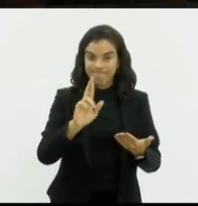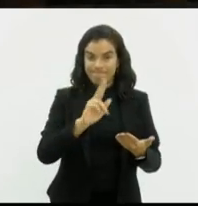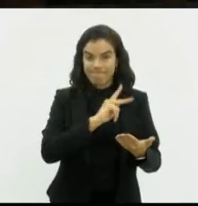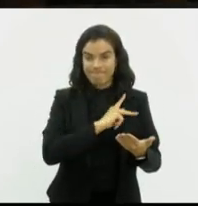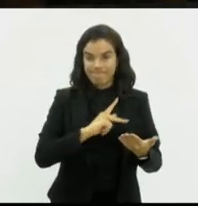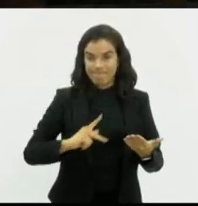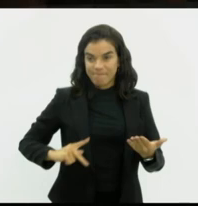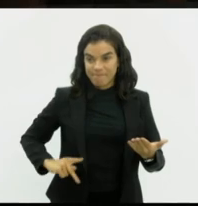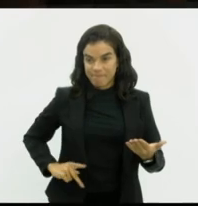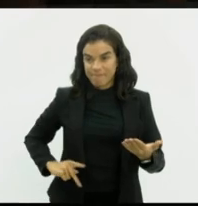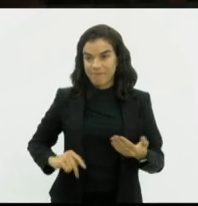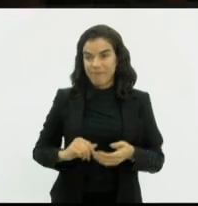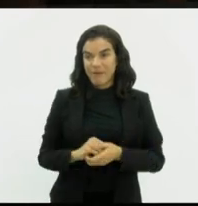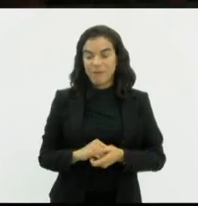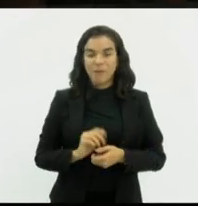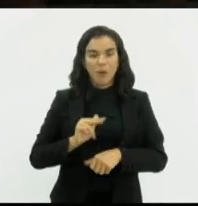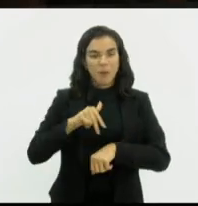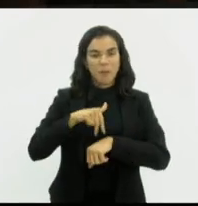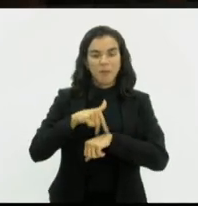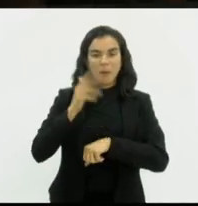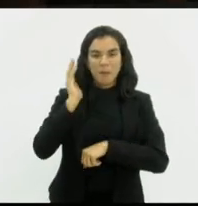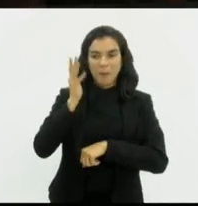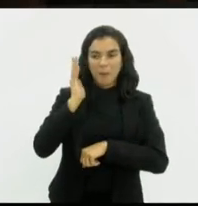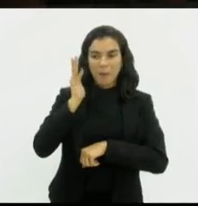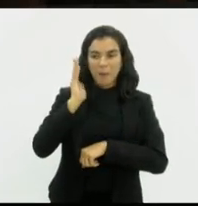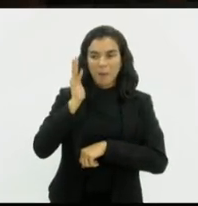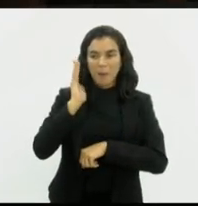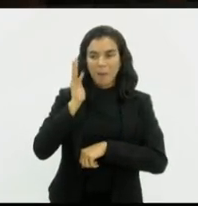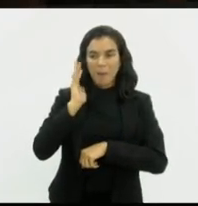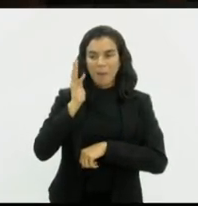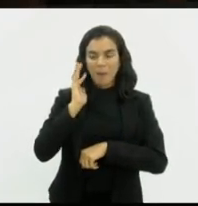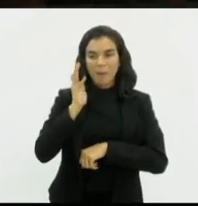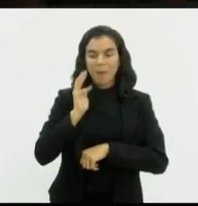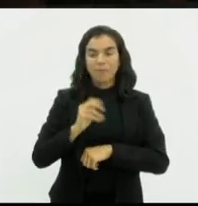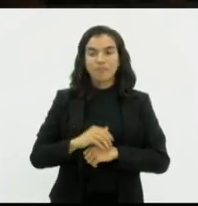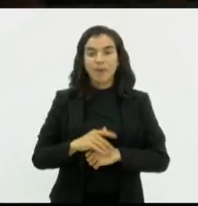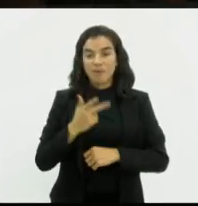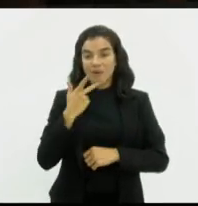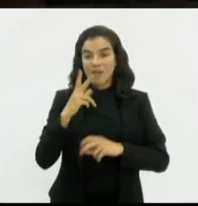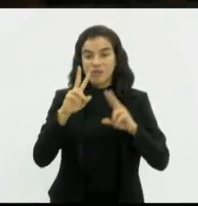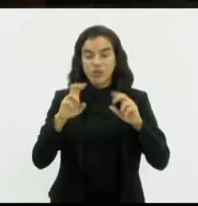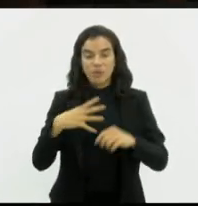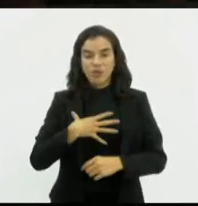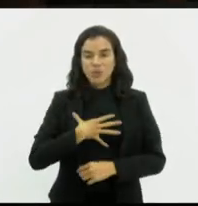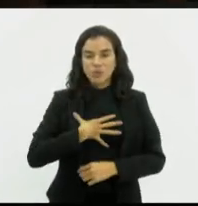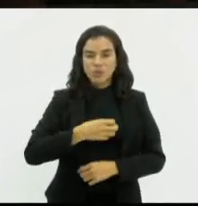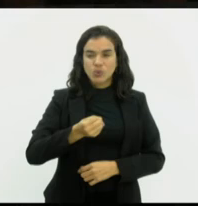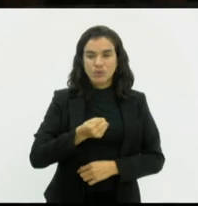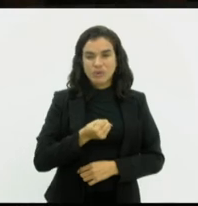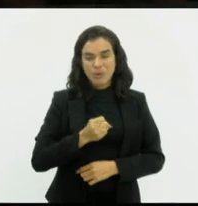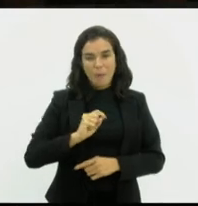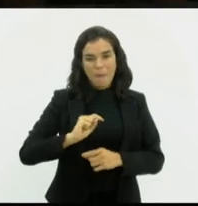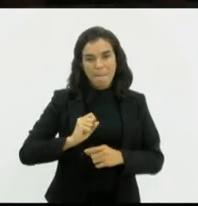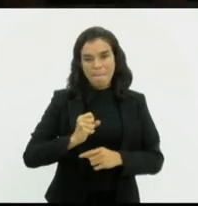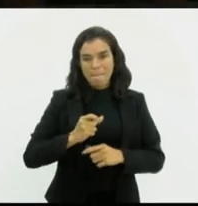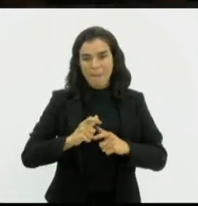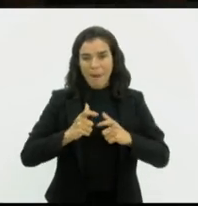eu acabei vindo ocupar a tribuna para falar justamente sobre os suicídios que estão se